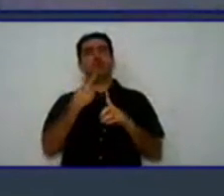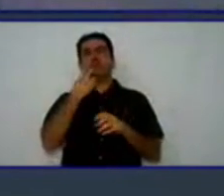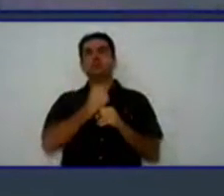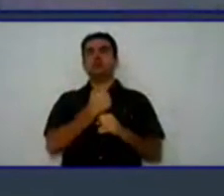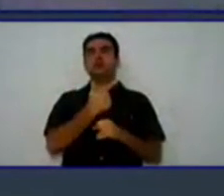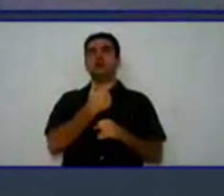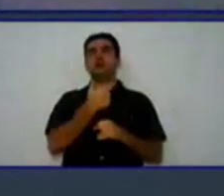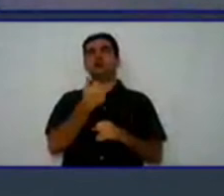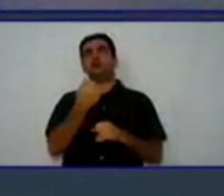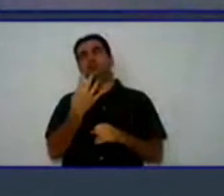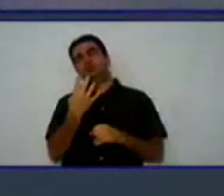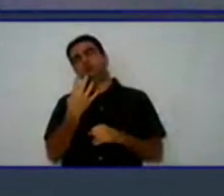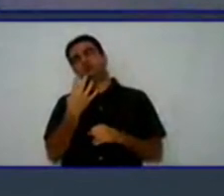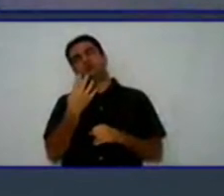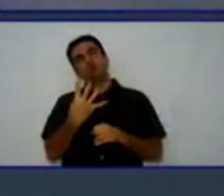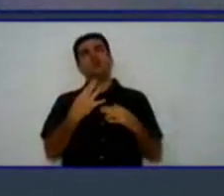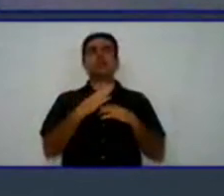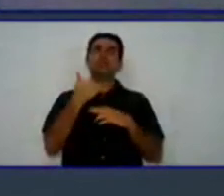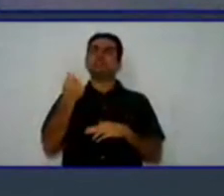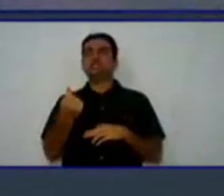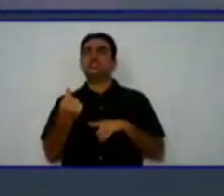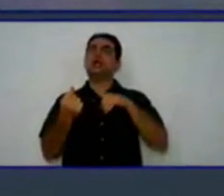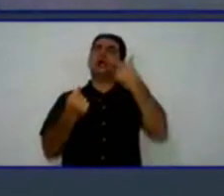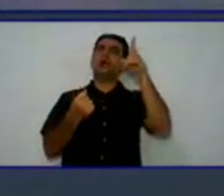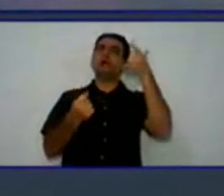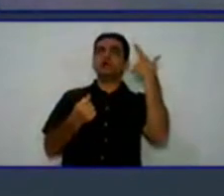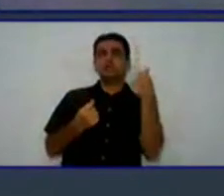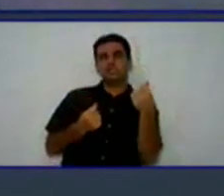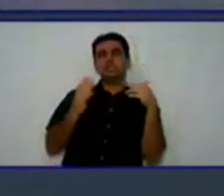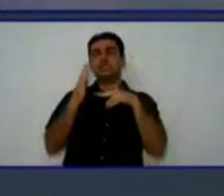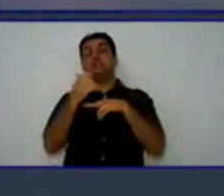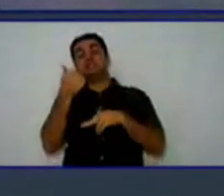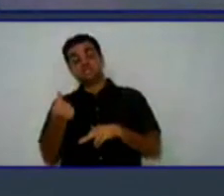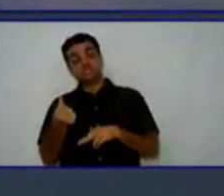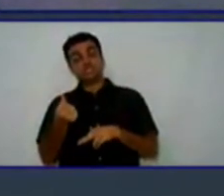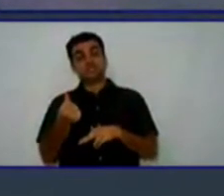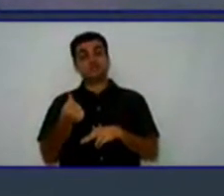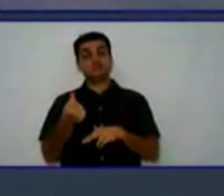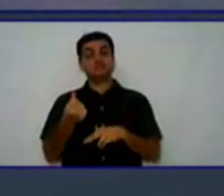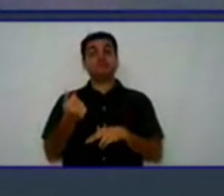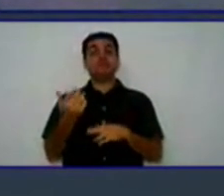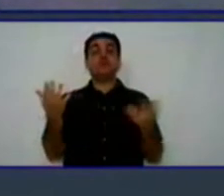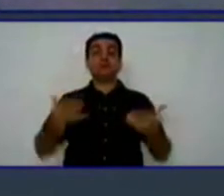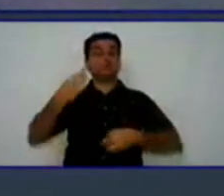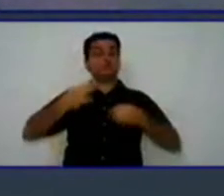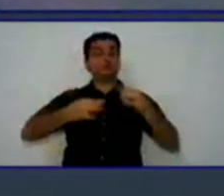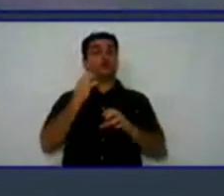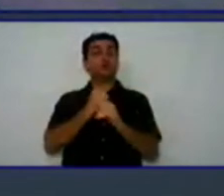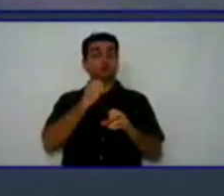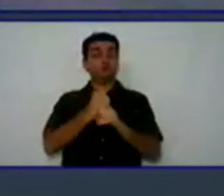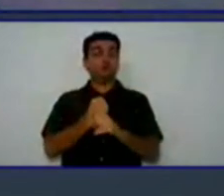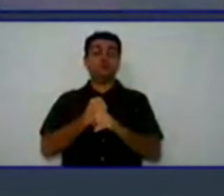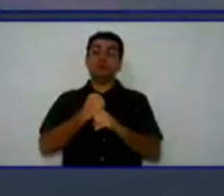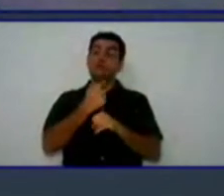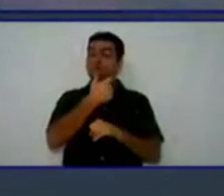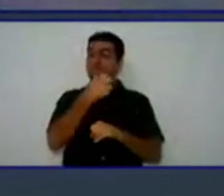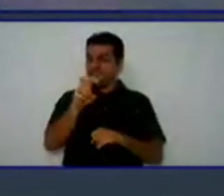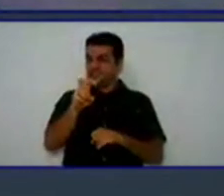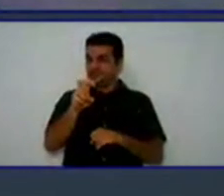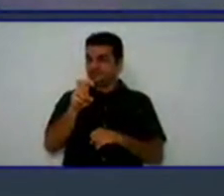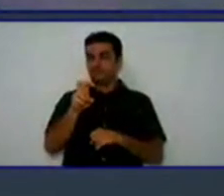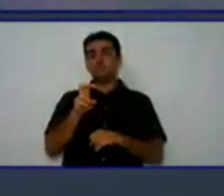2014 a 2016 e outra de 2015 a 2016, o qual estão julgando para a sessão de contas de 2015.